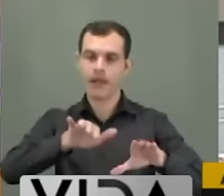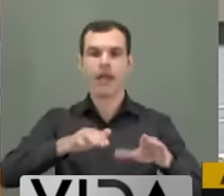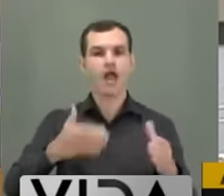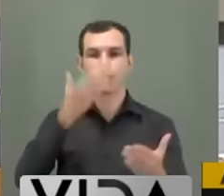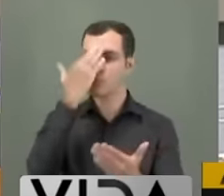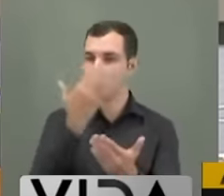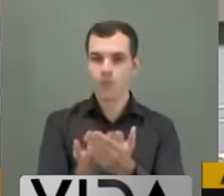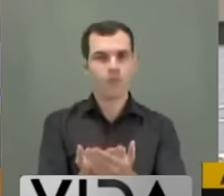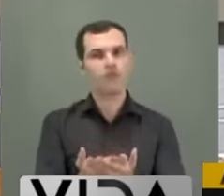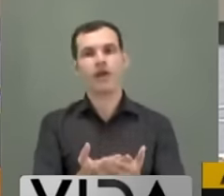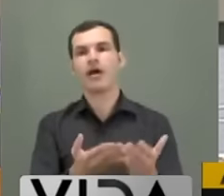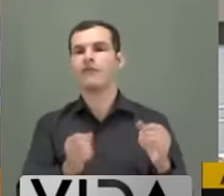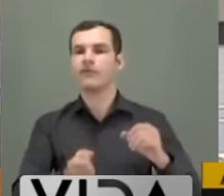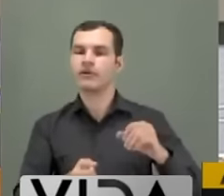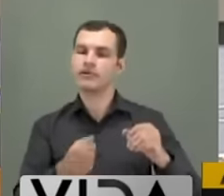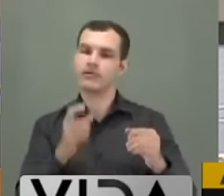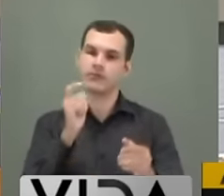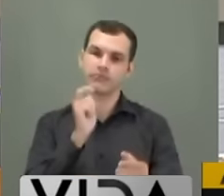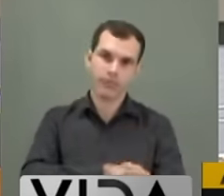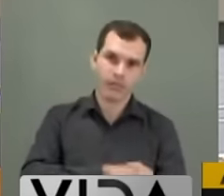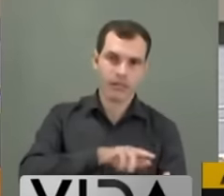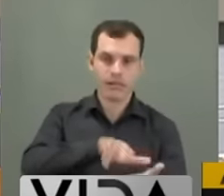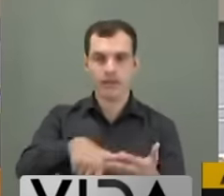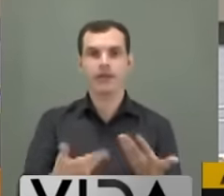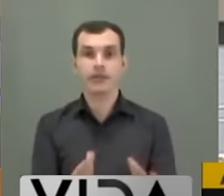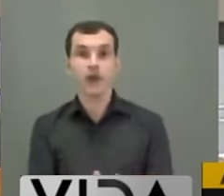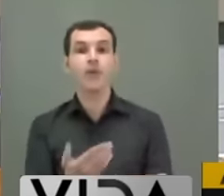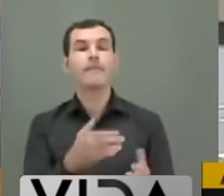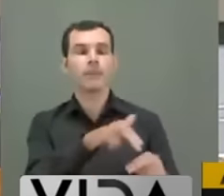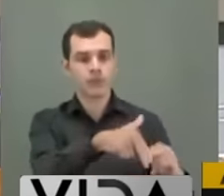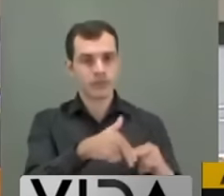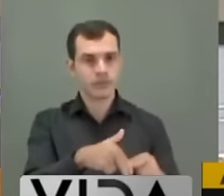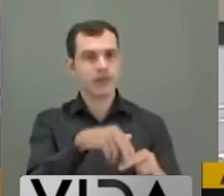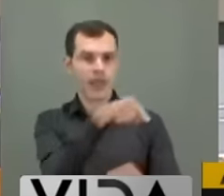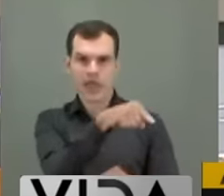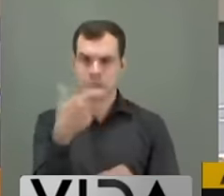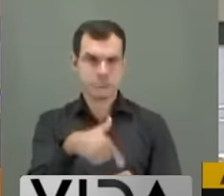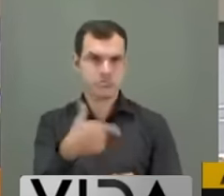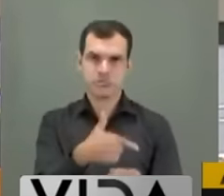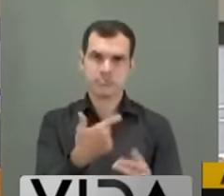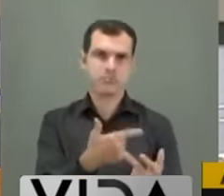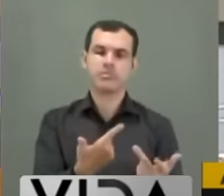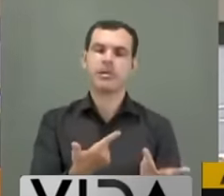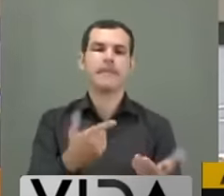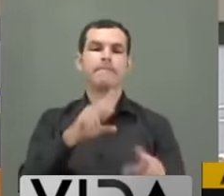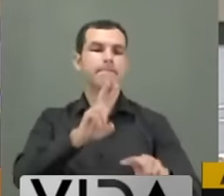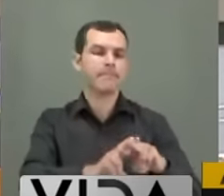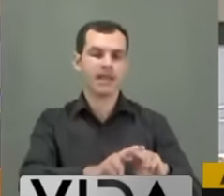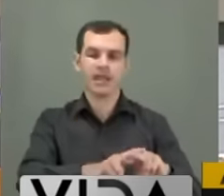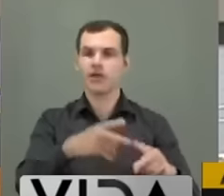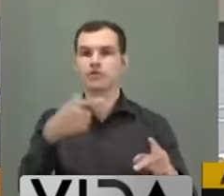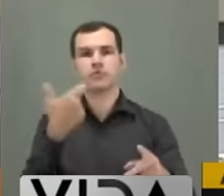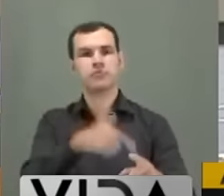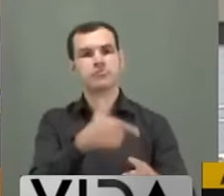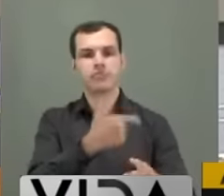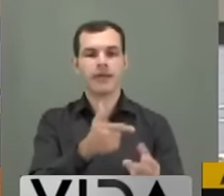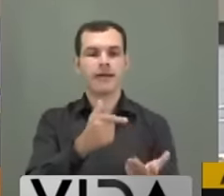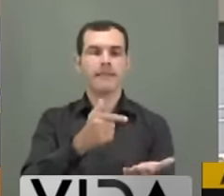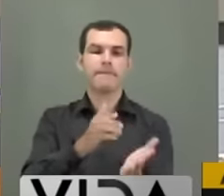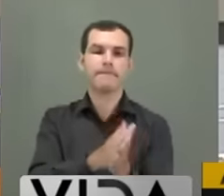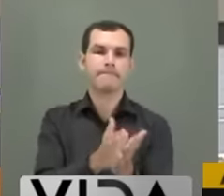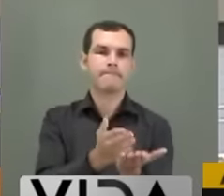uma entrevista, ele não foi preso, ele não foi inadmitido, ele não teve passaporte retido. Foi feita uma entrevista porque,